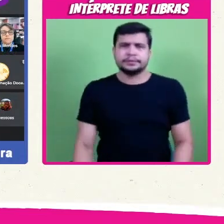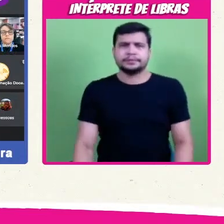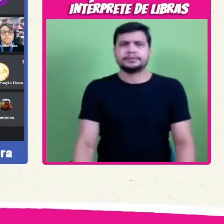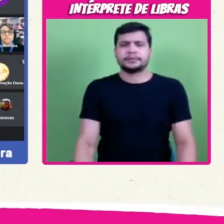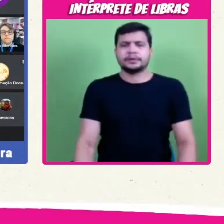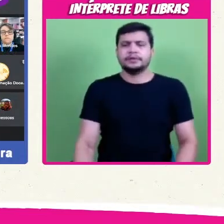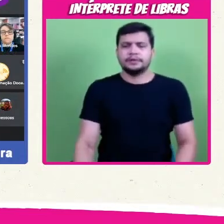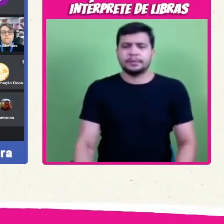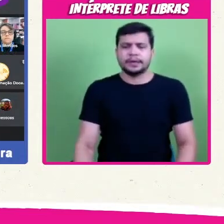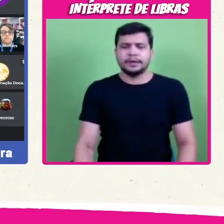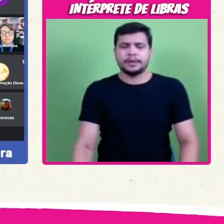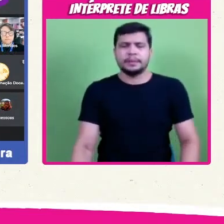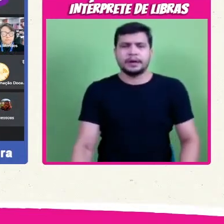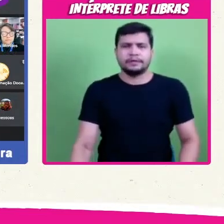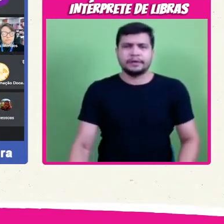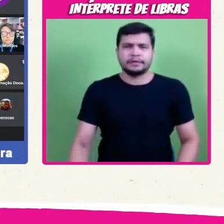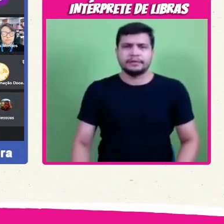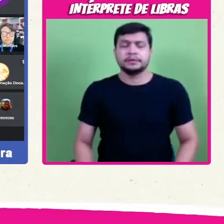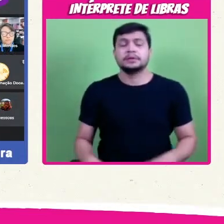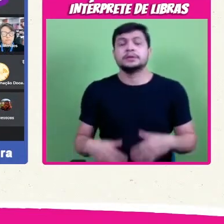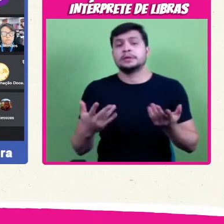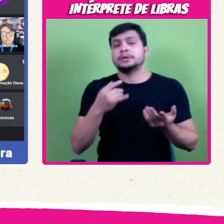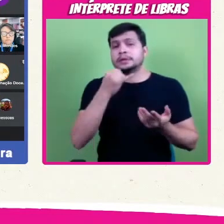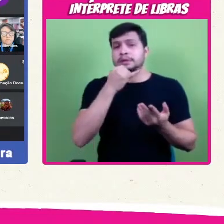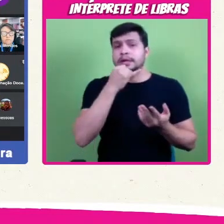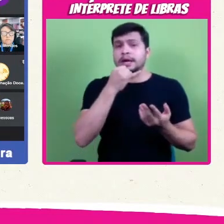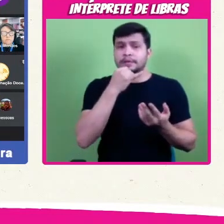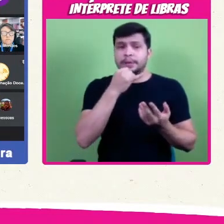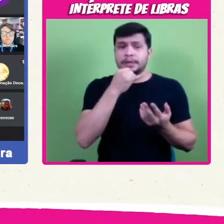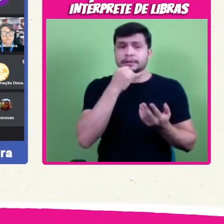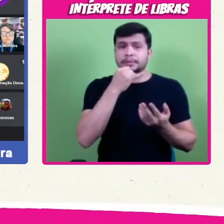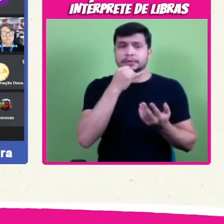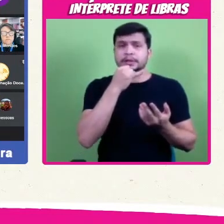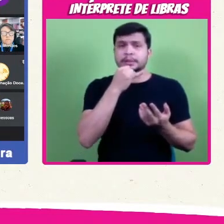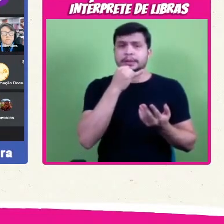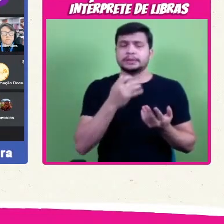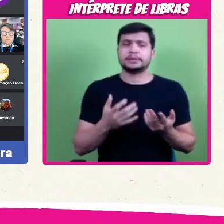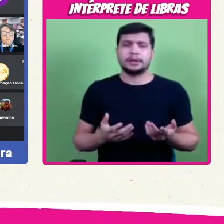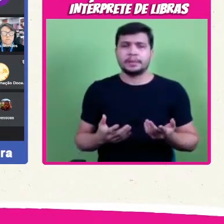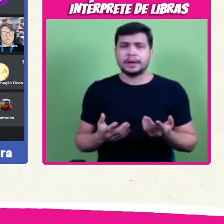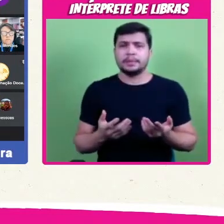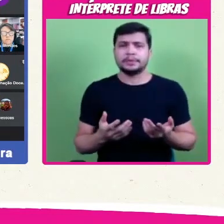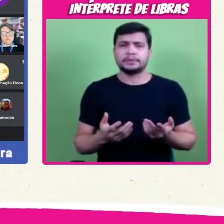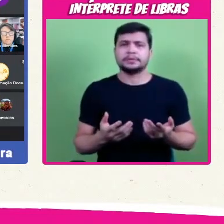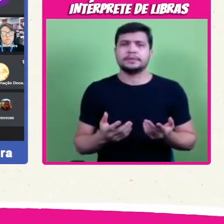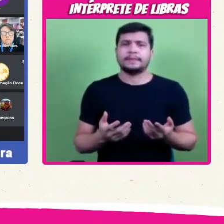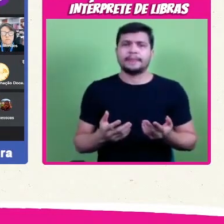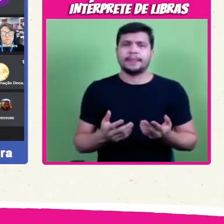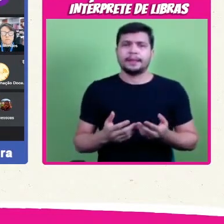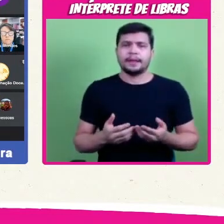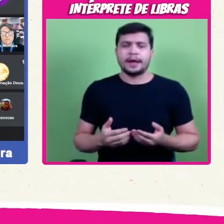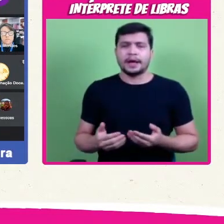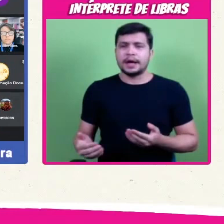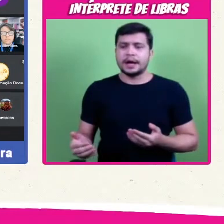imbricado, já que a gente vive numa sociedade heteronormativa. Então, está atrelado ao machismo, ao patriarcado, onde